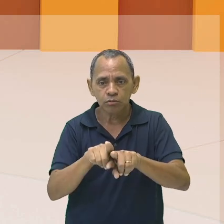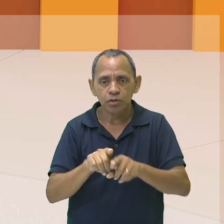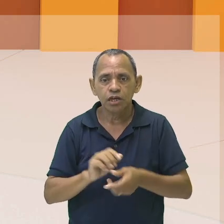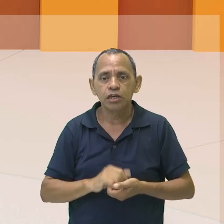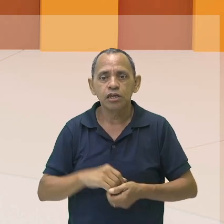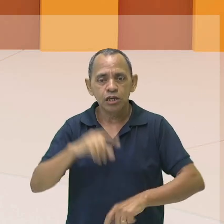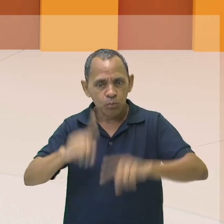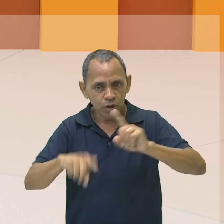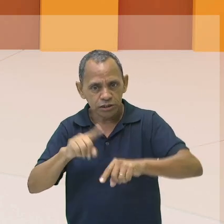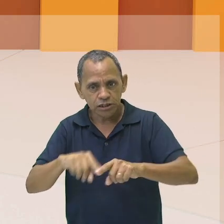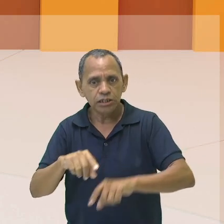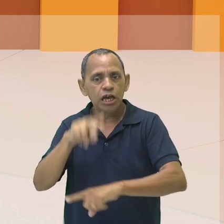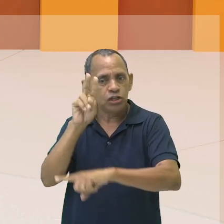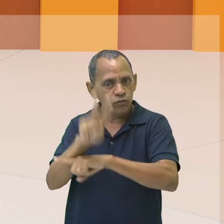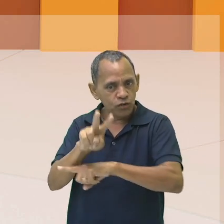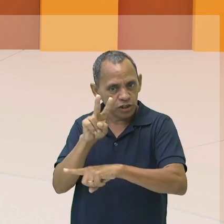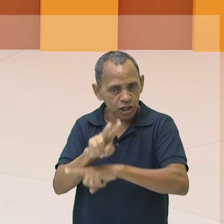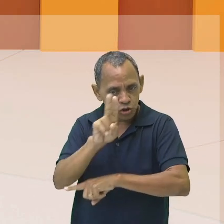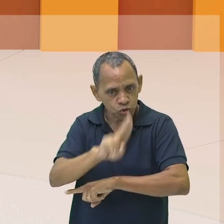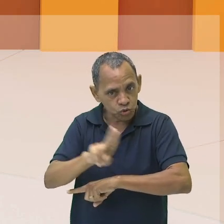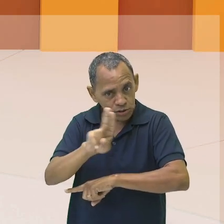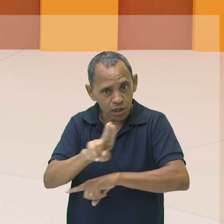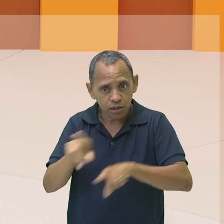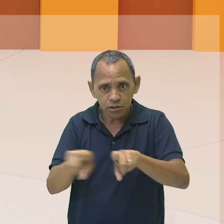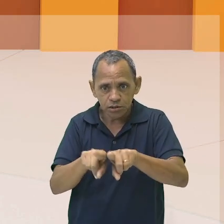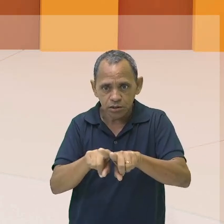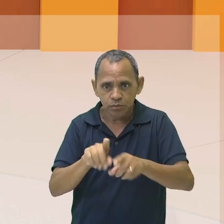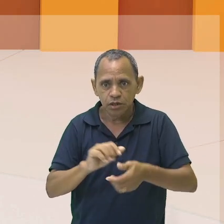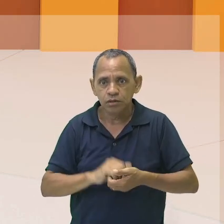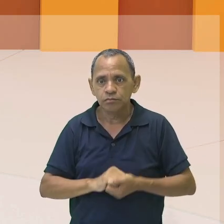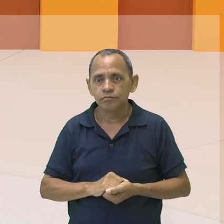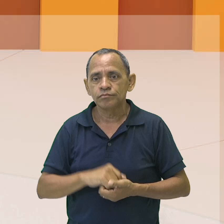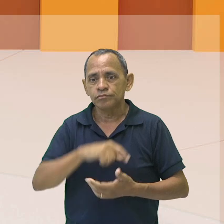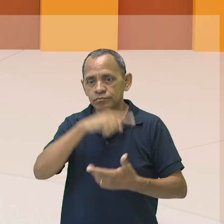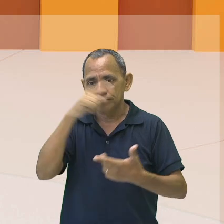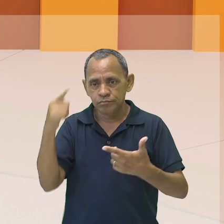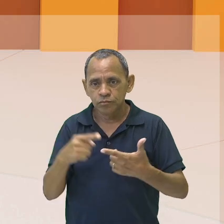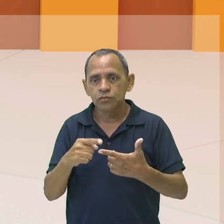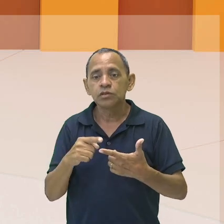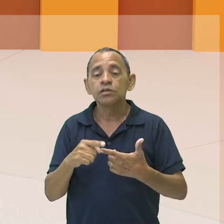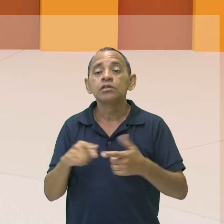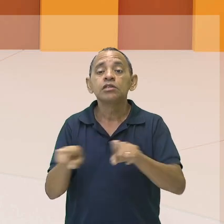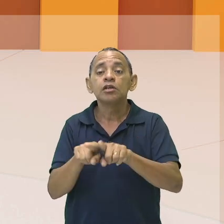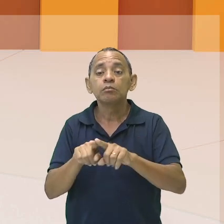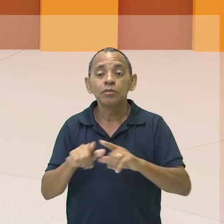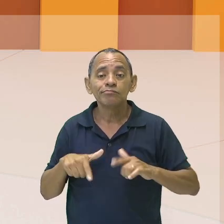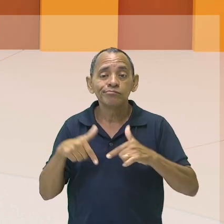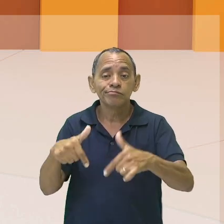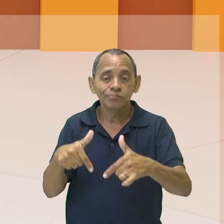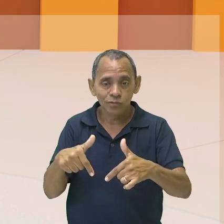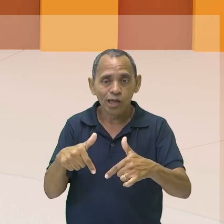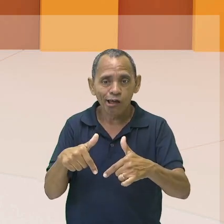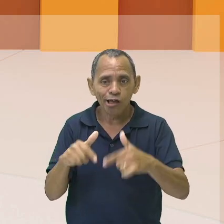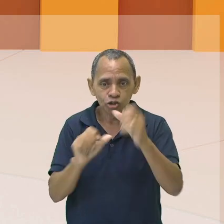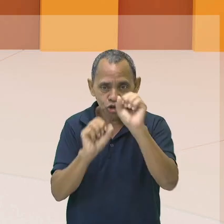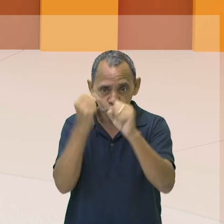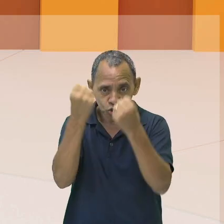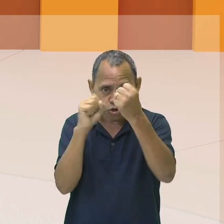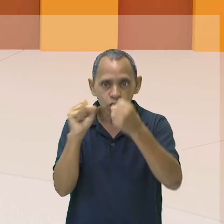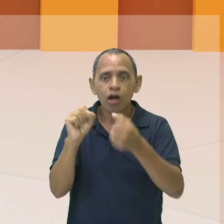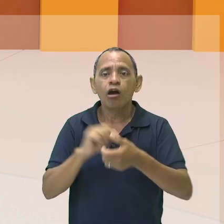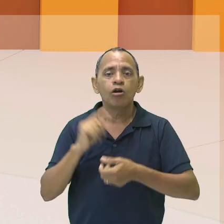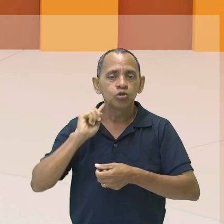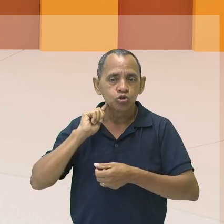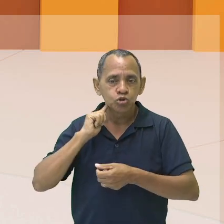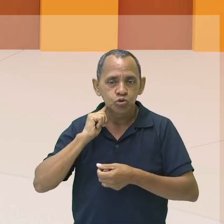utilizados durante essas atividades. Outro ponto que eu gostaria de destacar para vocês é a atividade industrial, que polui o meio ambiente das mais